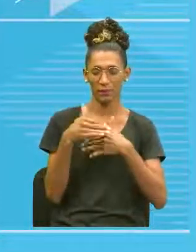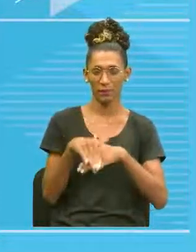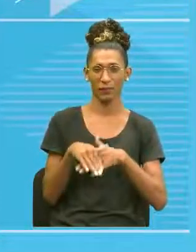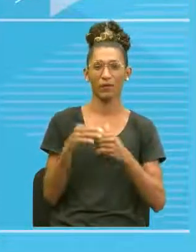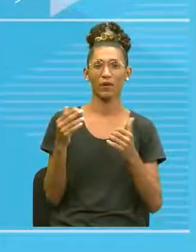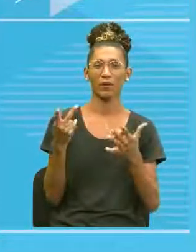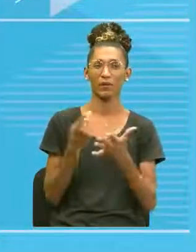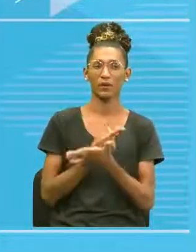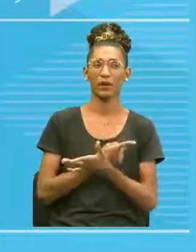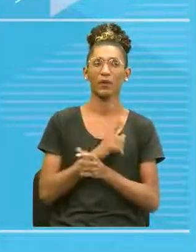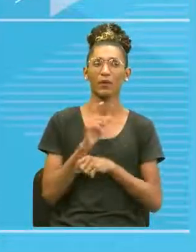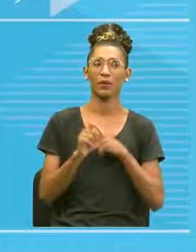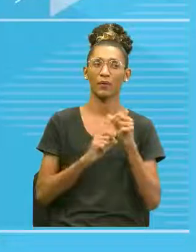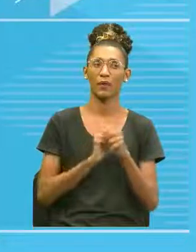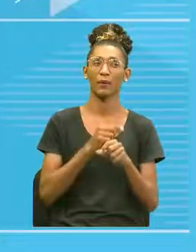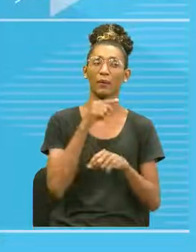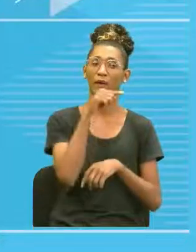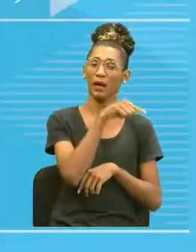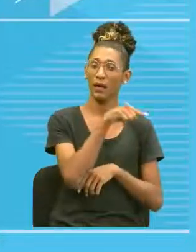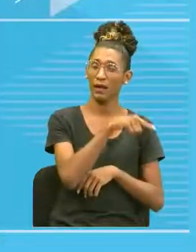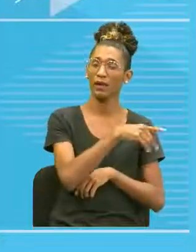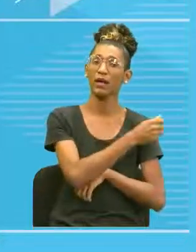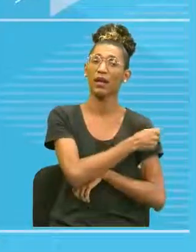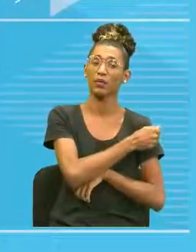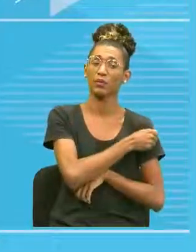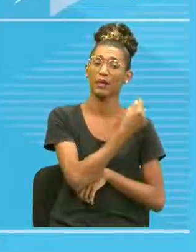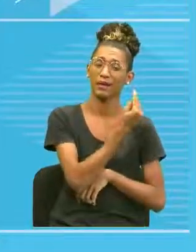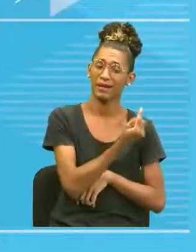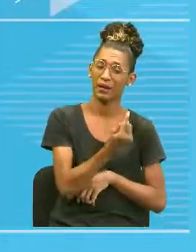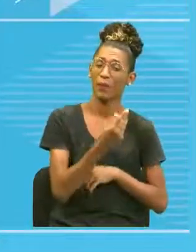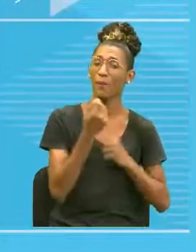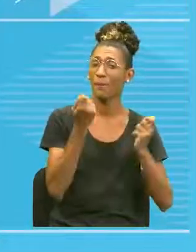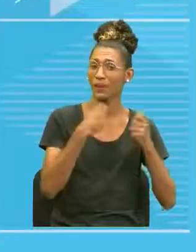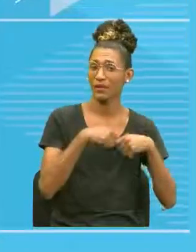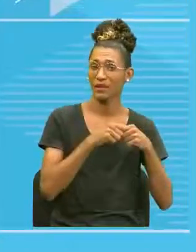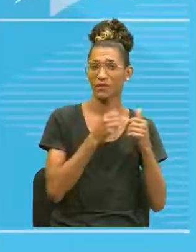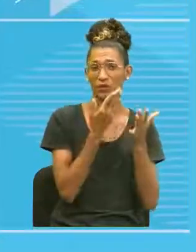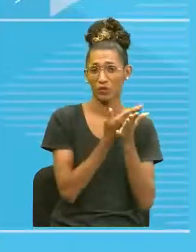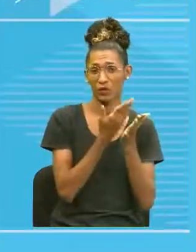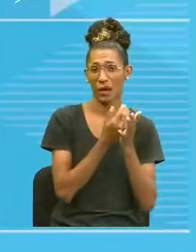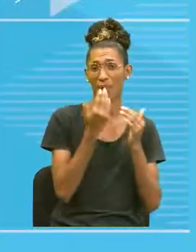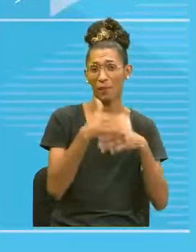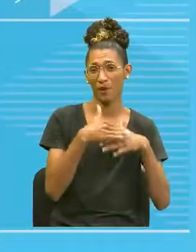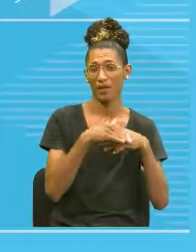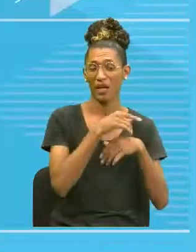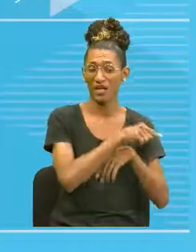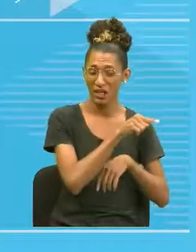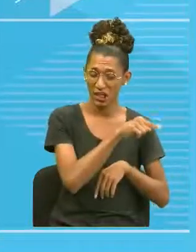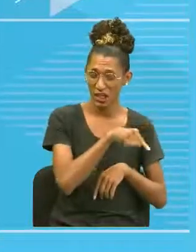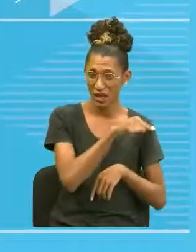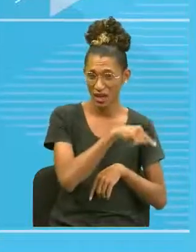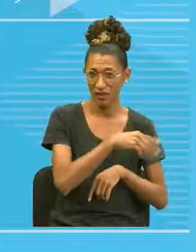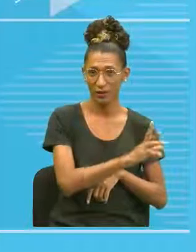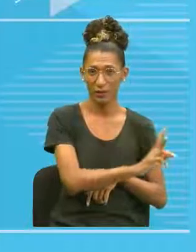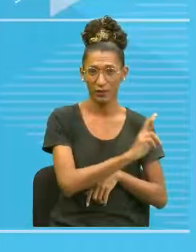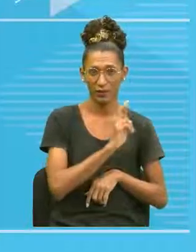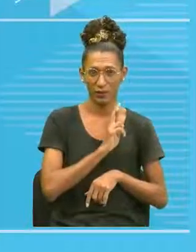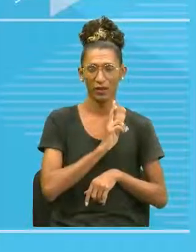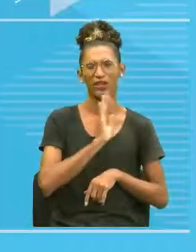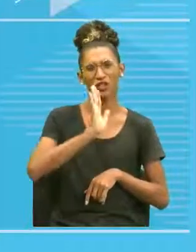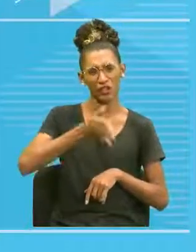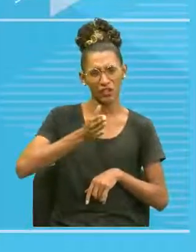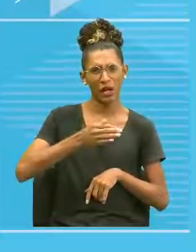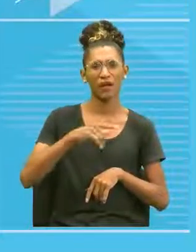para os alunos que eles precisavam dá para a prova e eles disseram que tinham feito